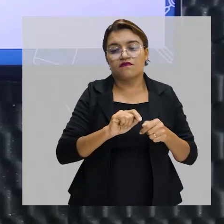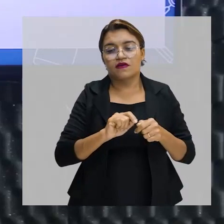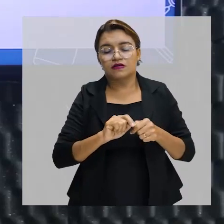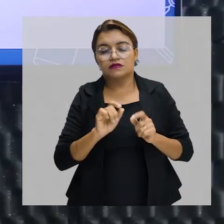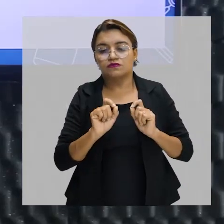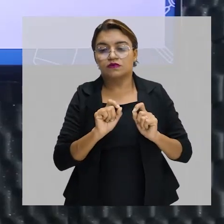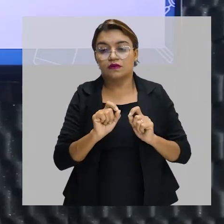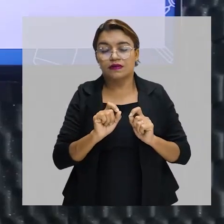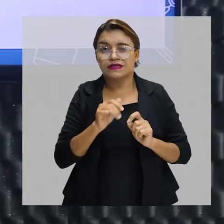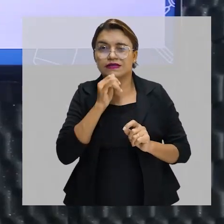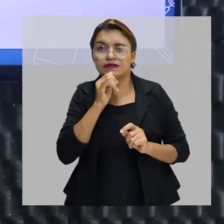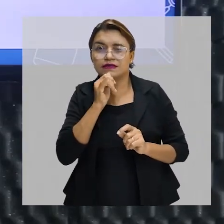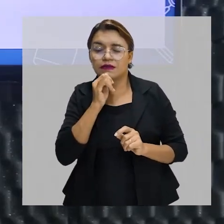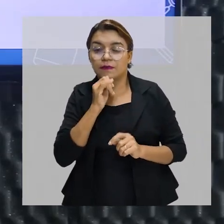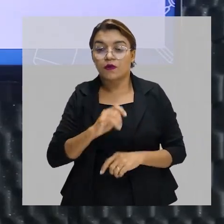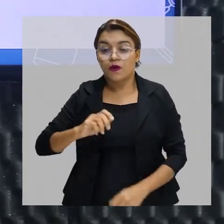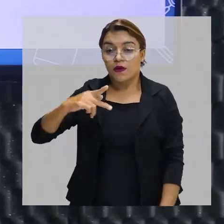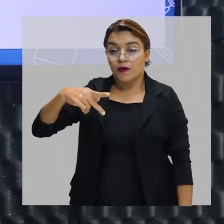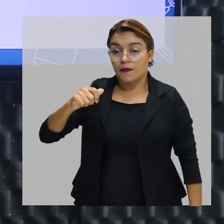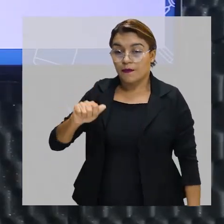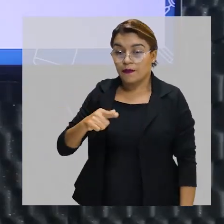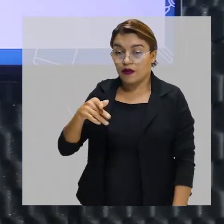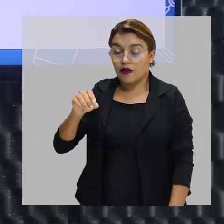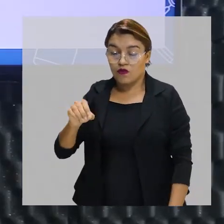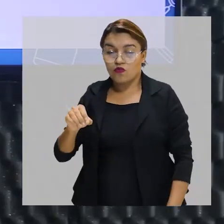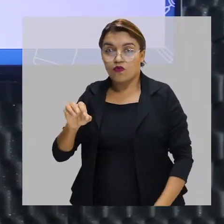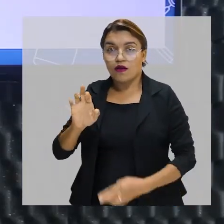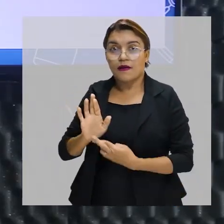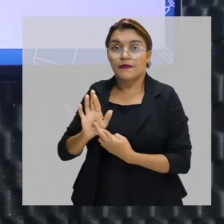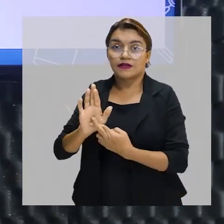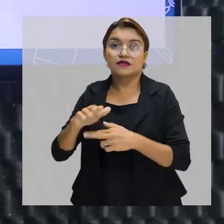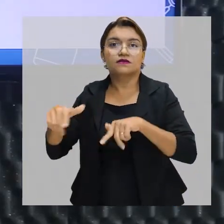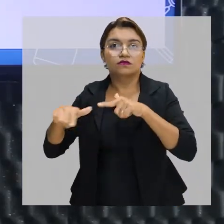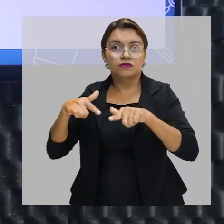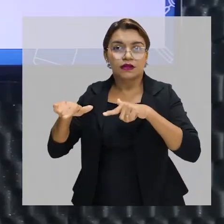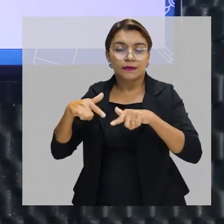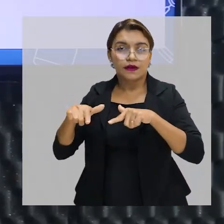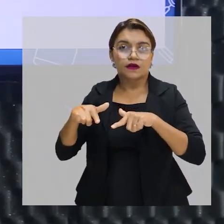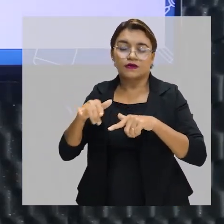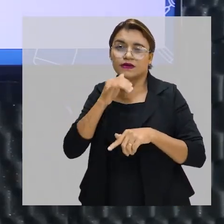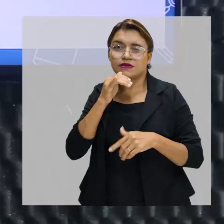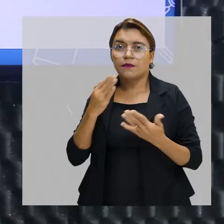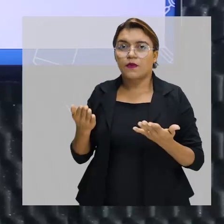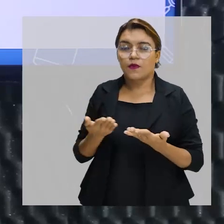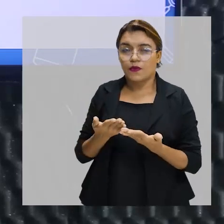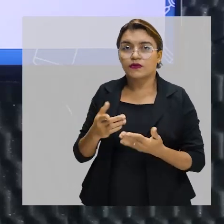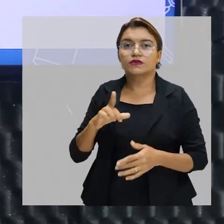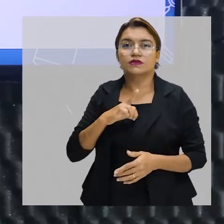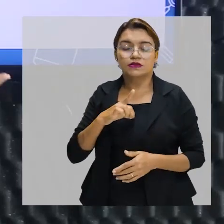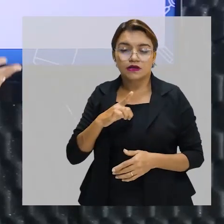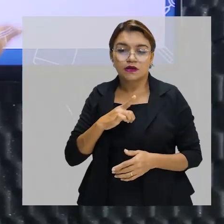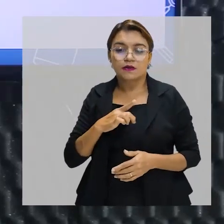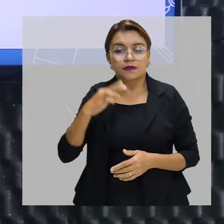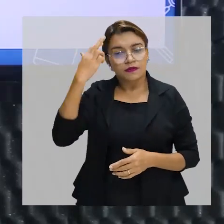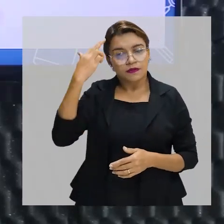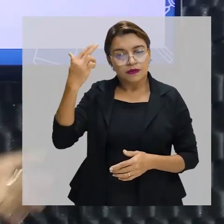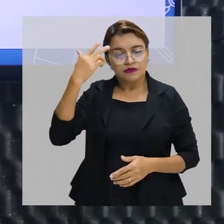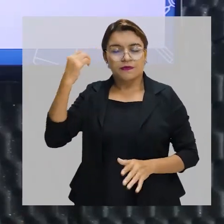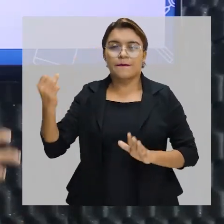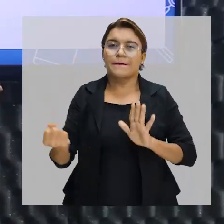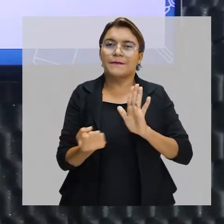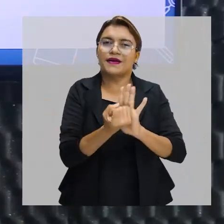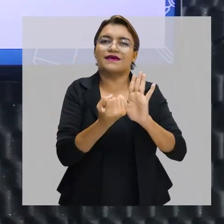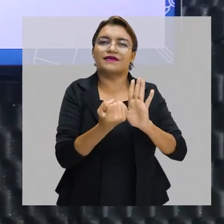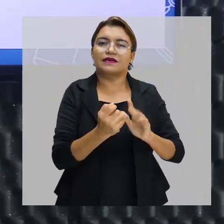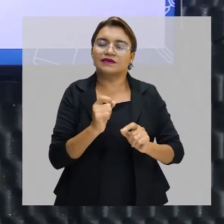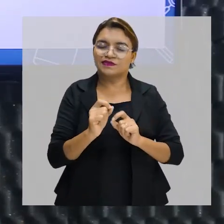trabalho. E o futuro é o que temos hoje no presente. Nós temos essa história aí